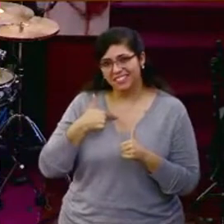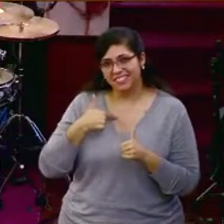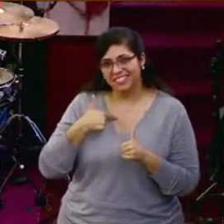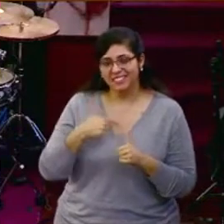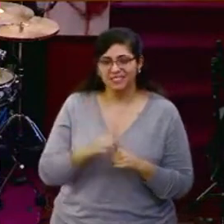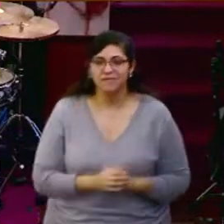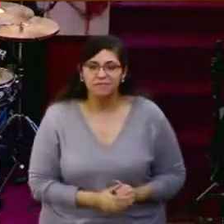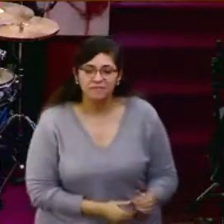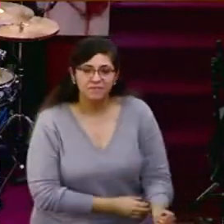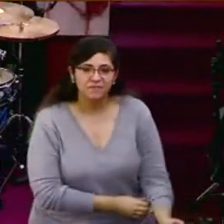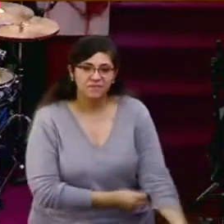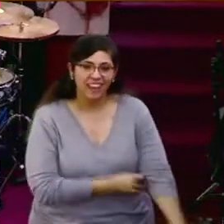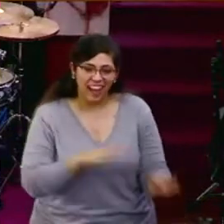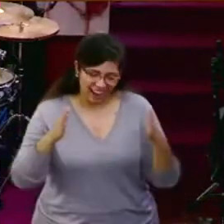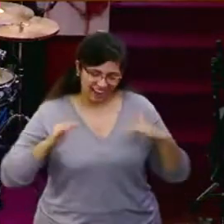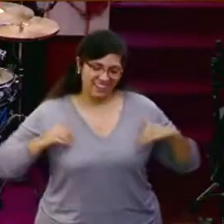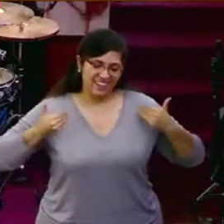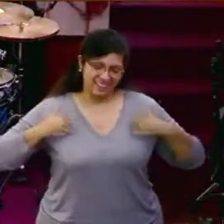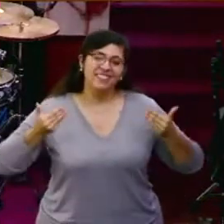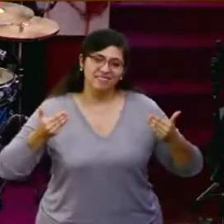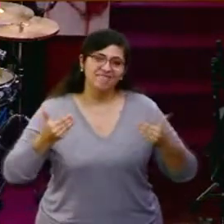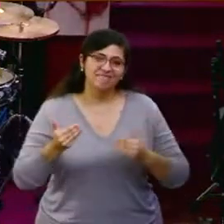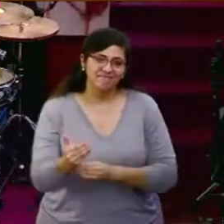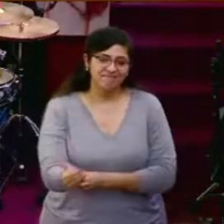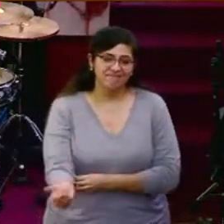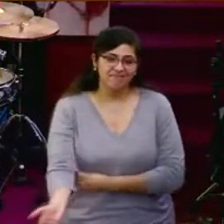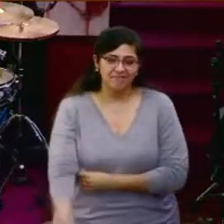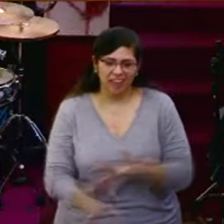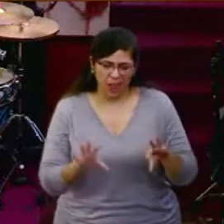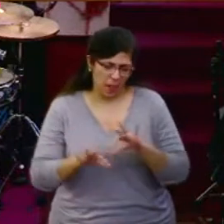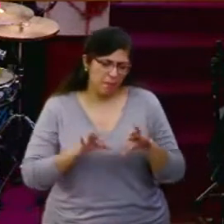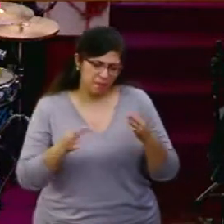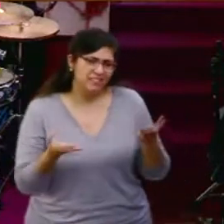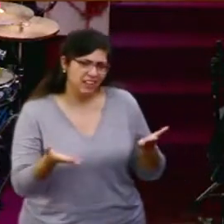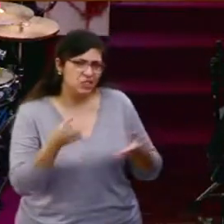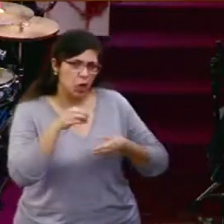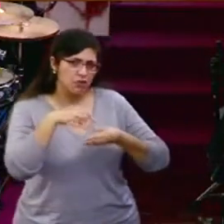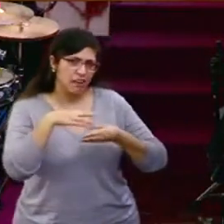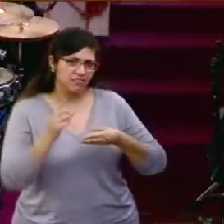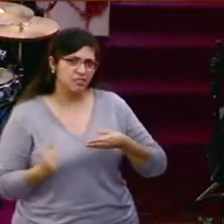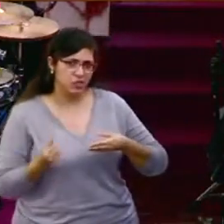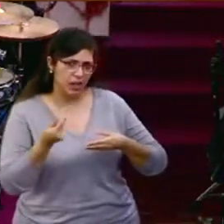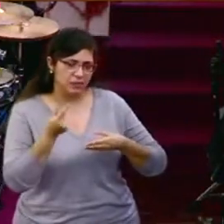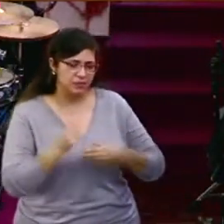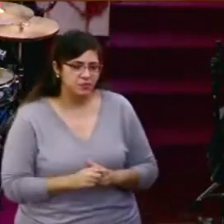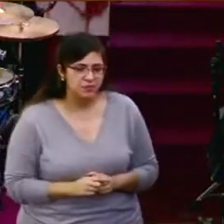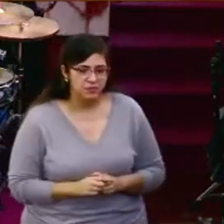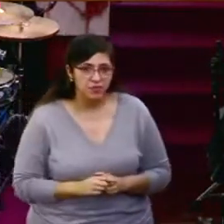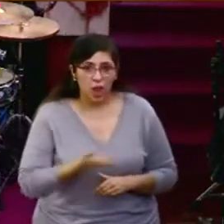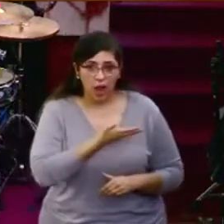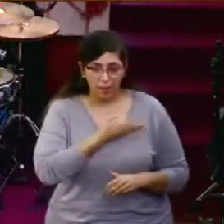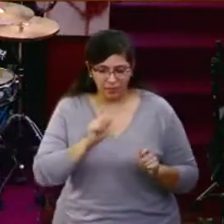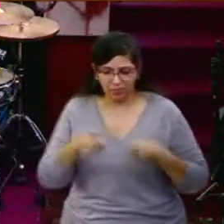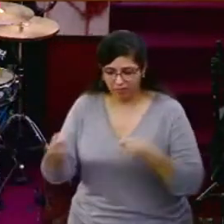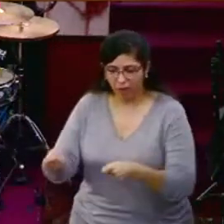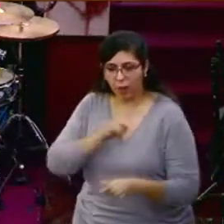bota em que esta é a alegria de paula certamente o presente ou a coleta aquilo que epafrodito entregou-o para